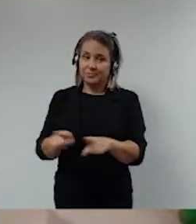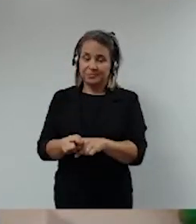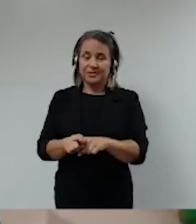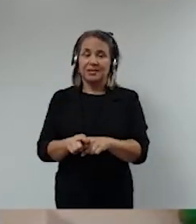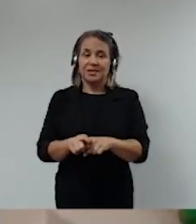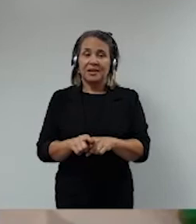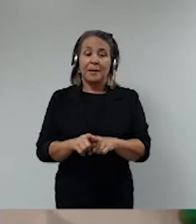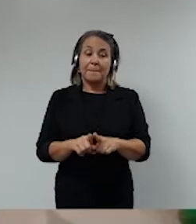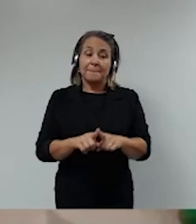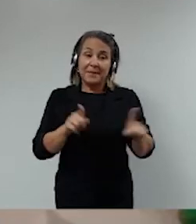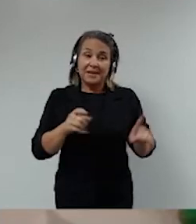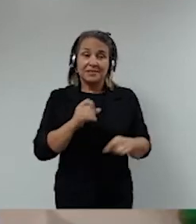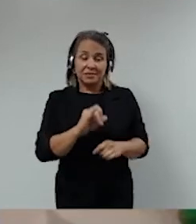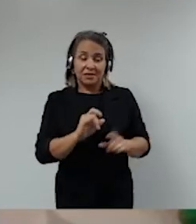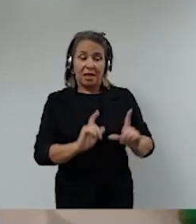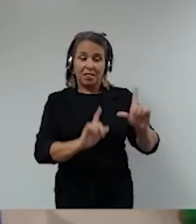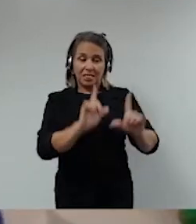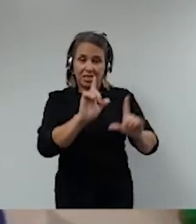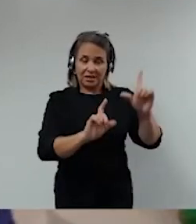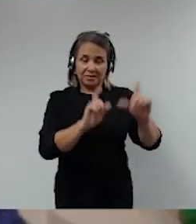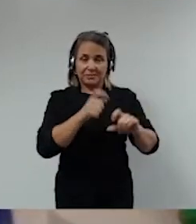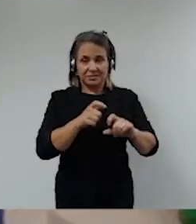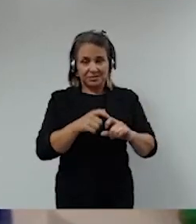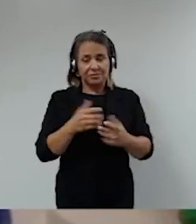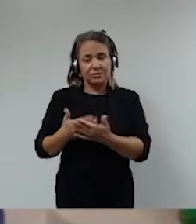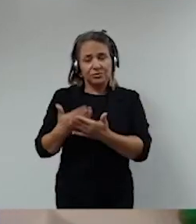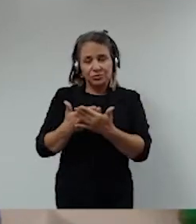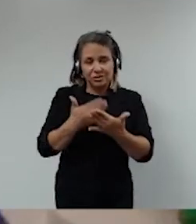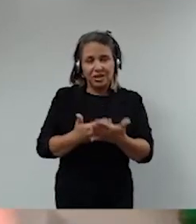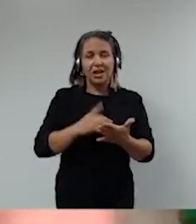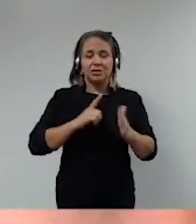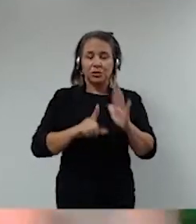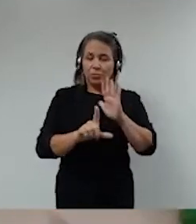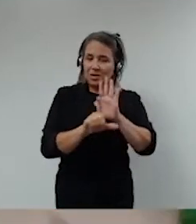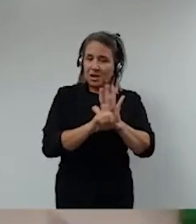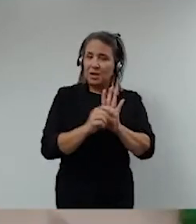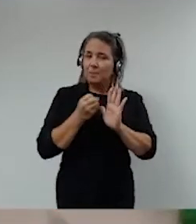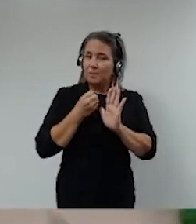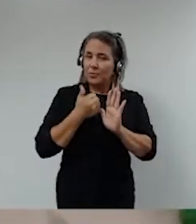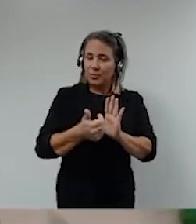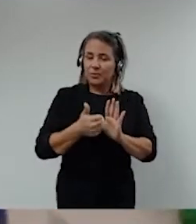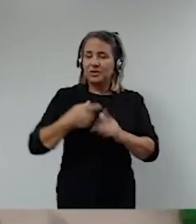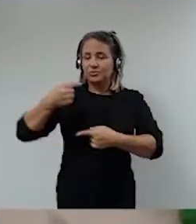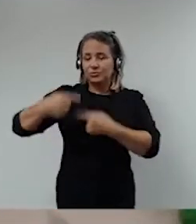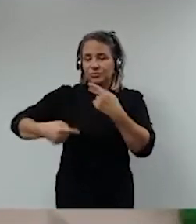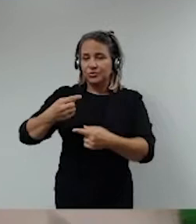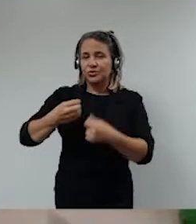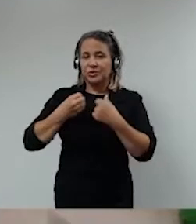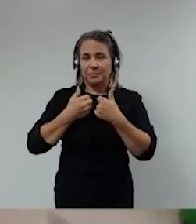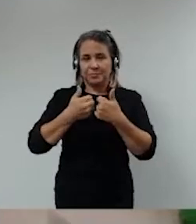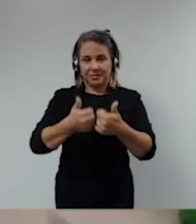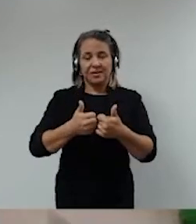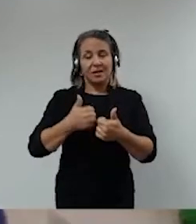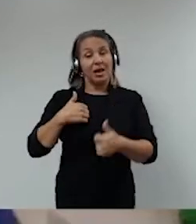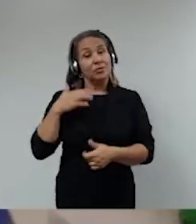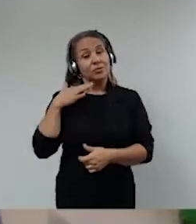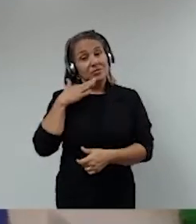a telemedicina for bem estudada, com a lei bem aplicada, bem discutida, com todos os atores, a gente acha que